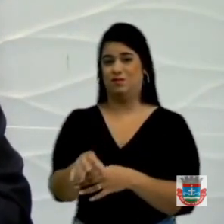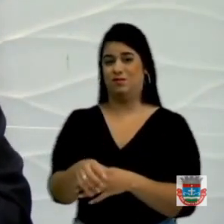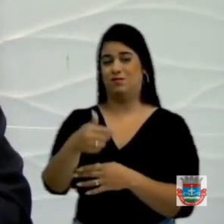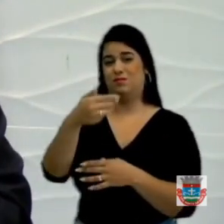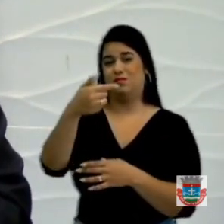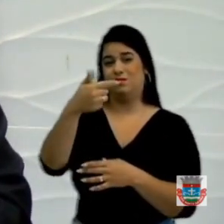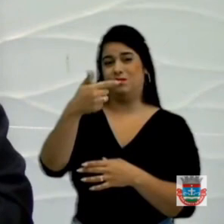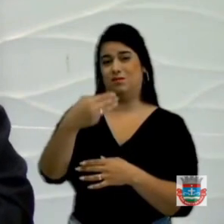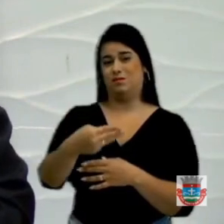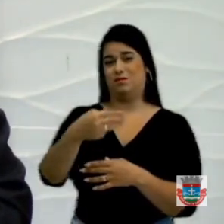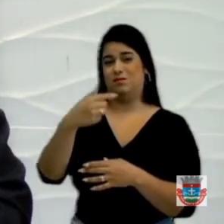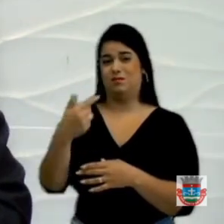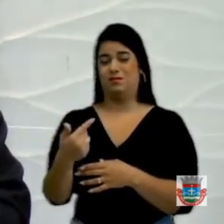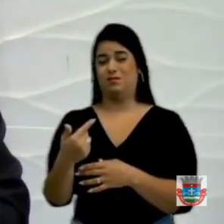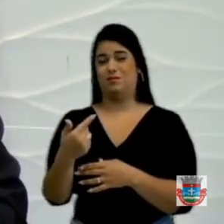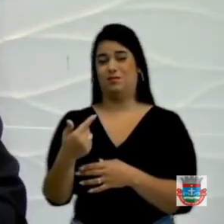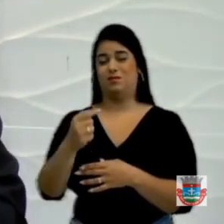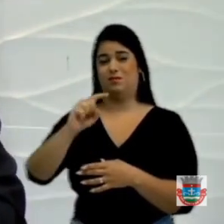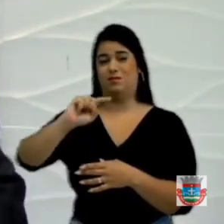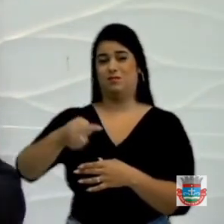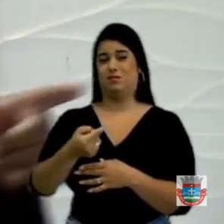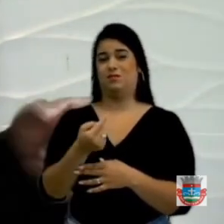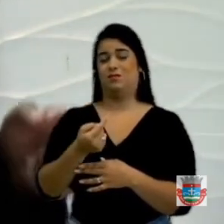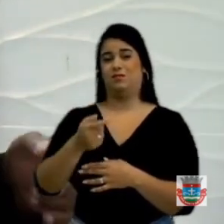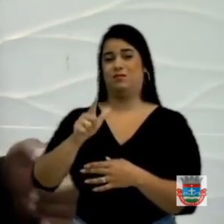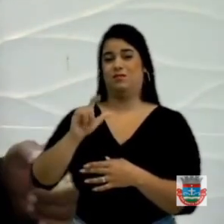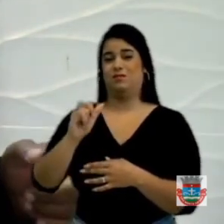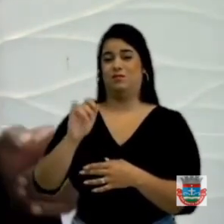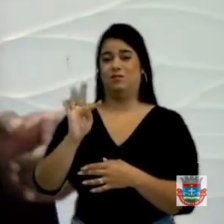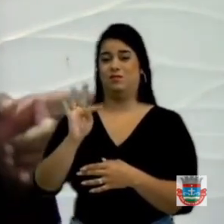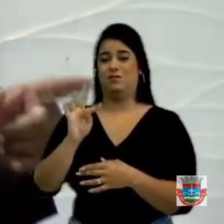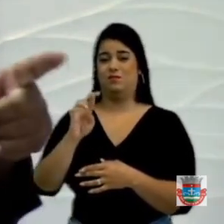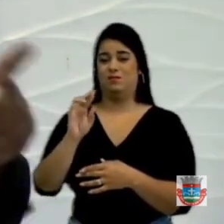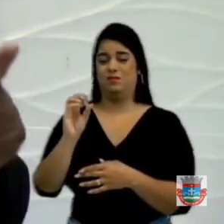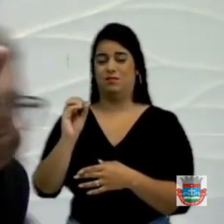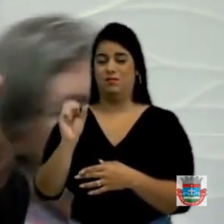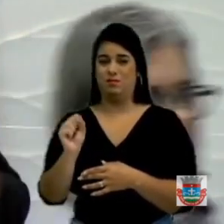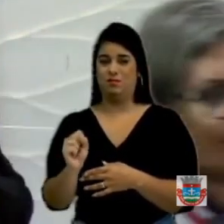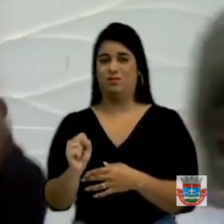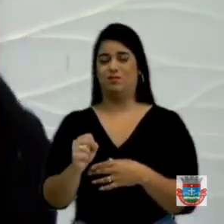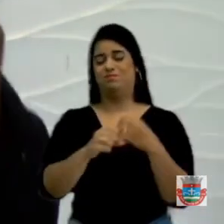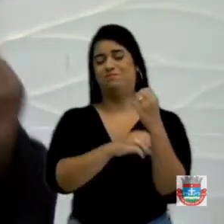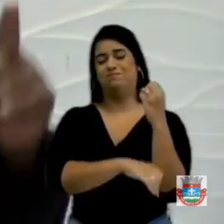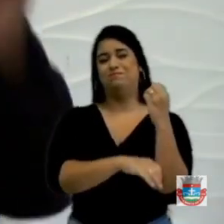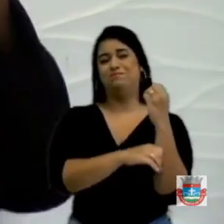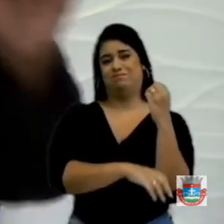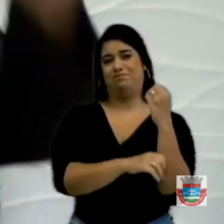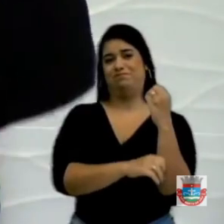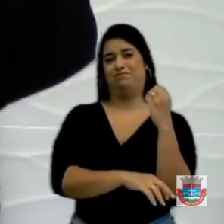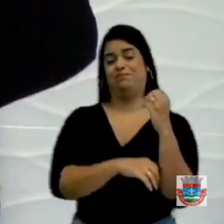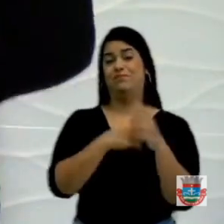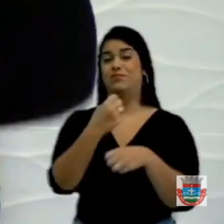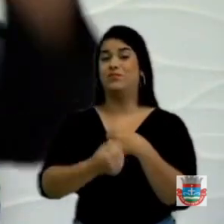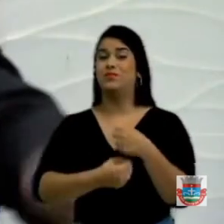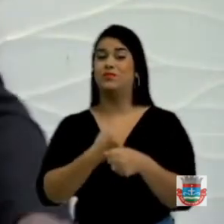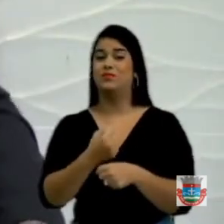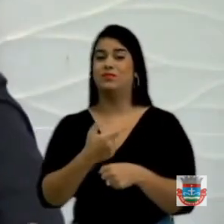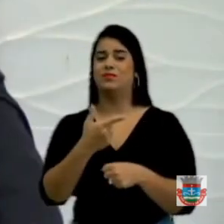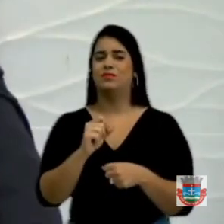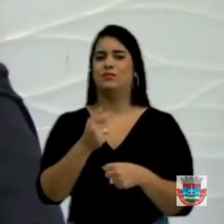de fezes. Foi tirado lá do loteamento. Porque aí o pessoal esperou. Olha, essas fossas foram limpadas no ano de